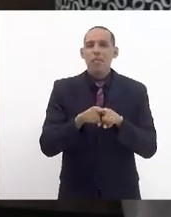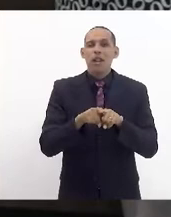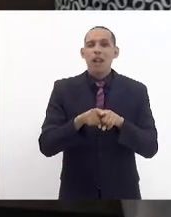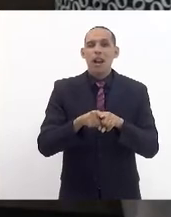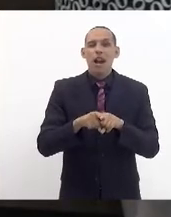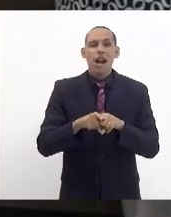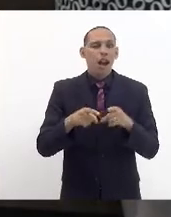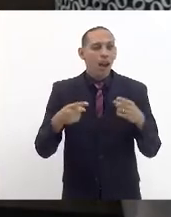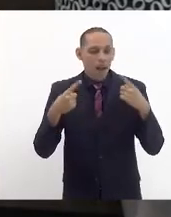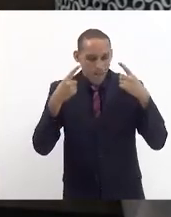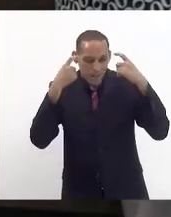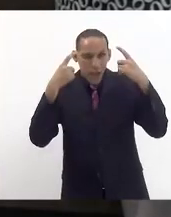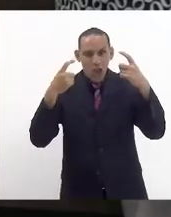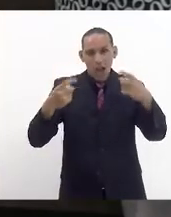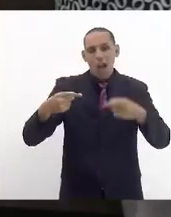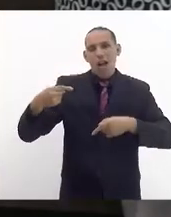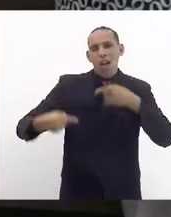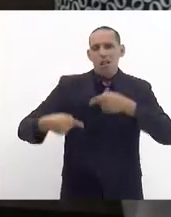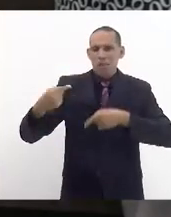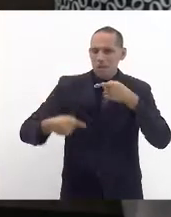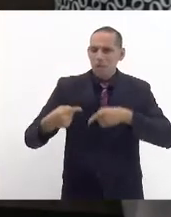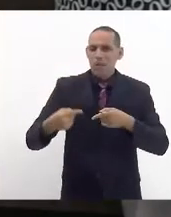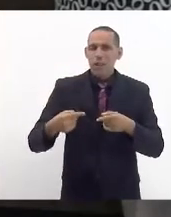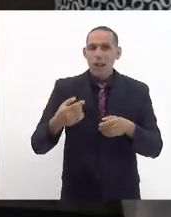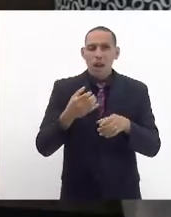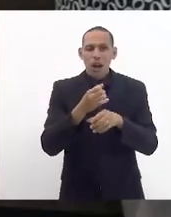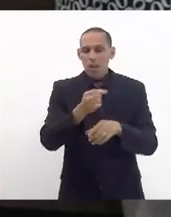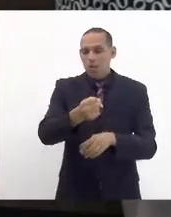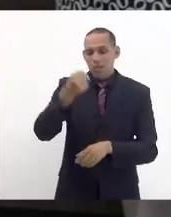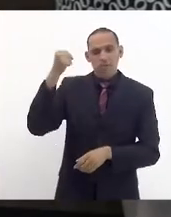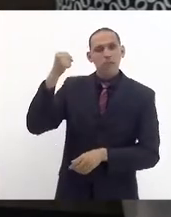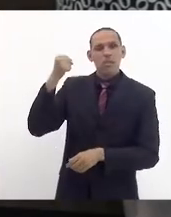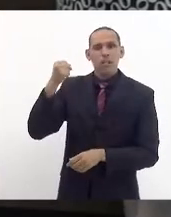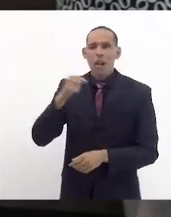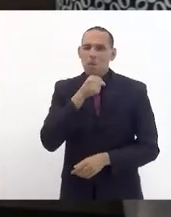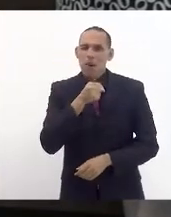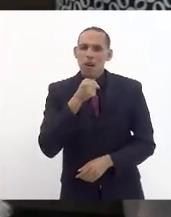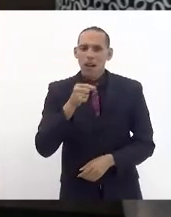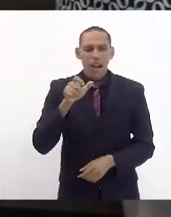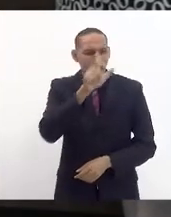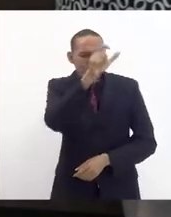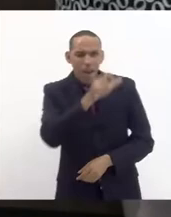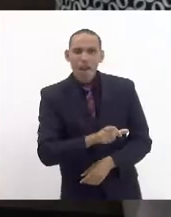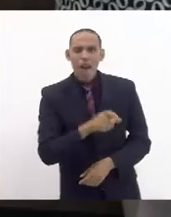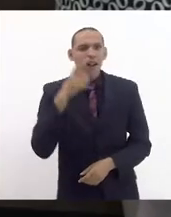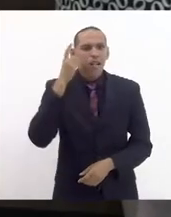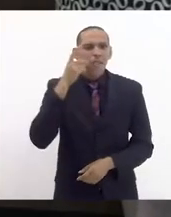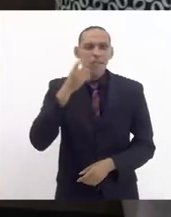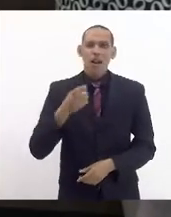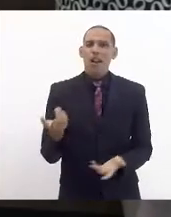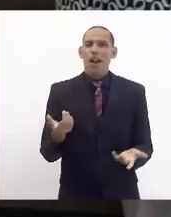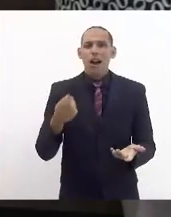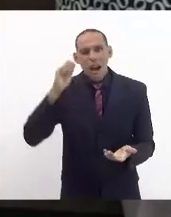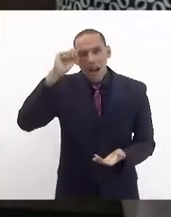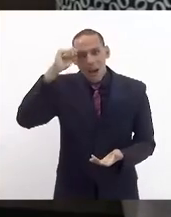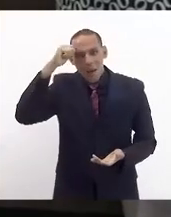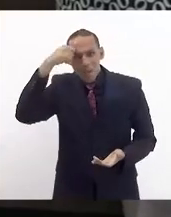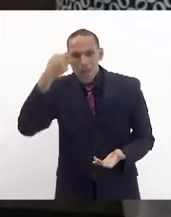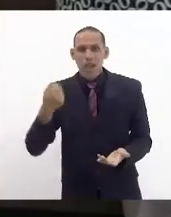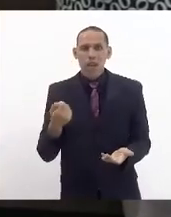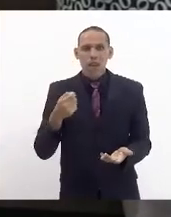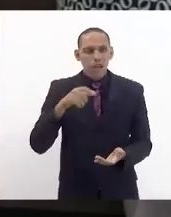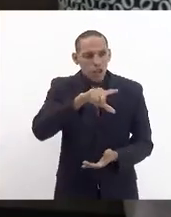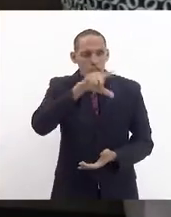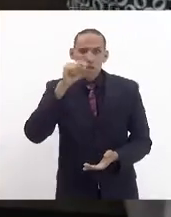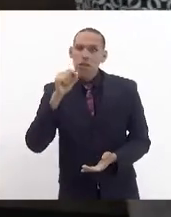vimos aqui, a tentativa de retirada do microfone de uma deputada preta eleita, não só para estar